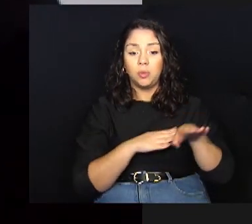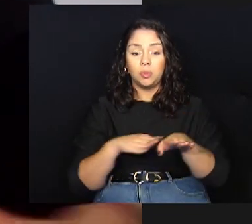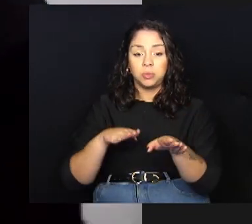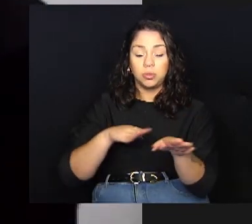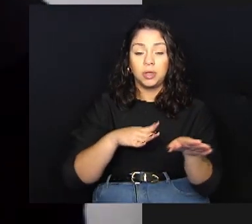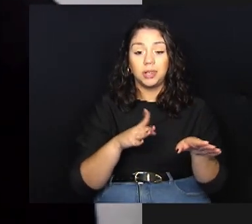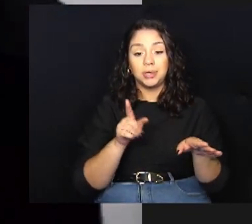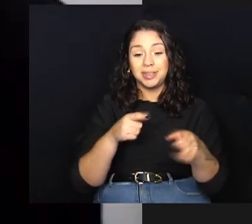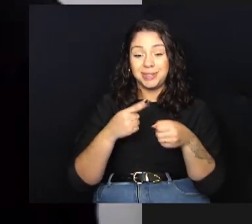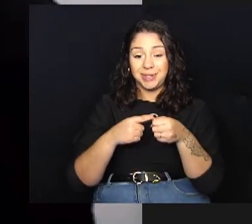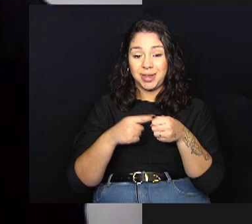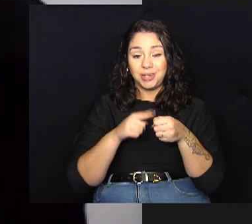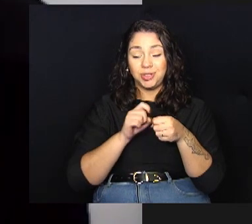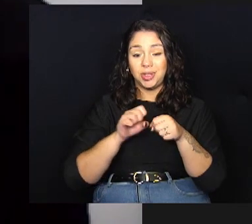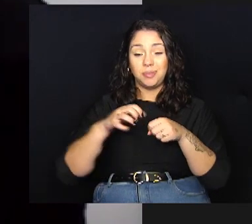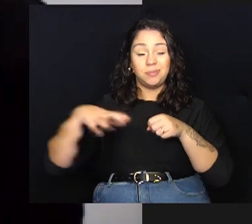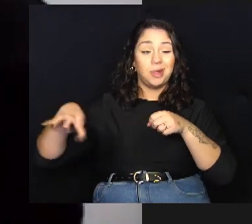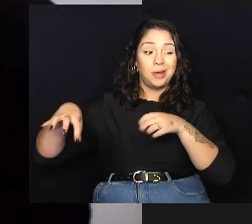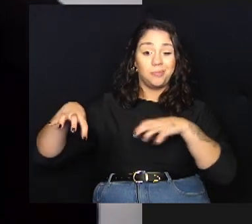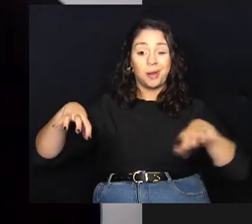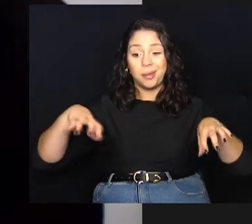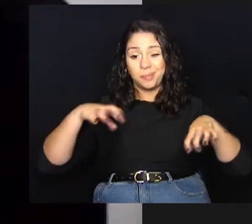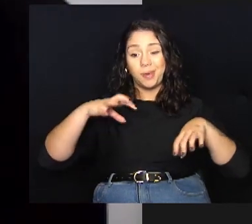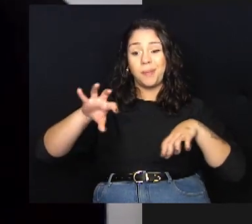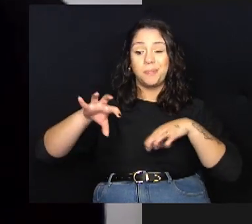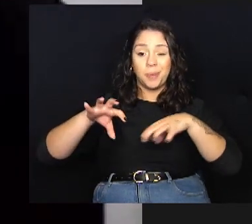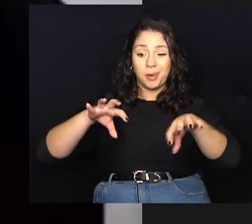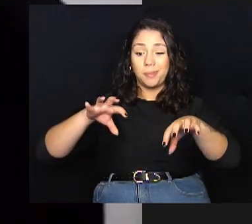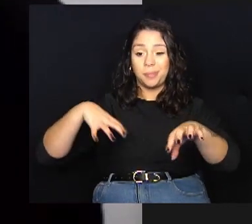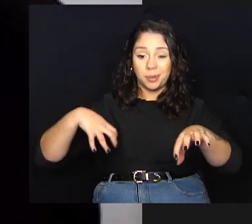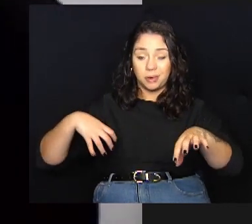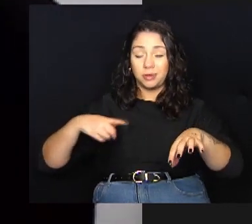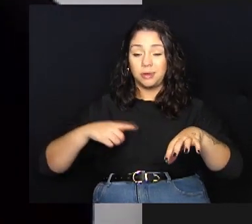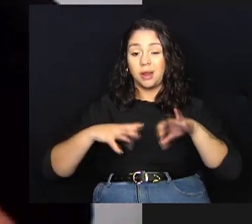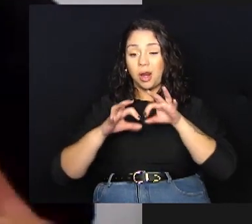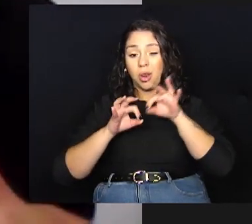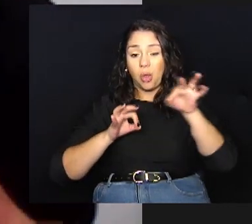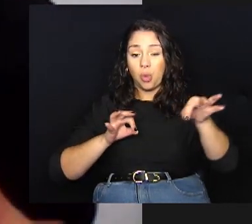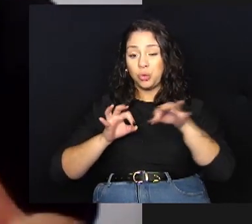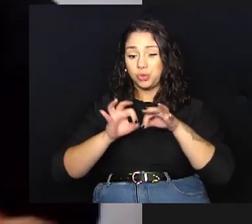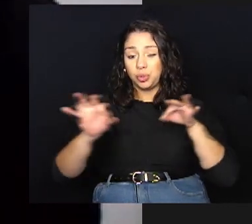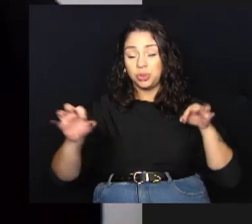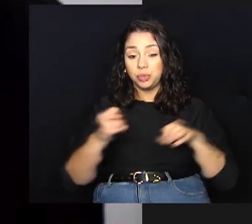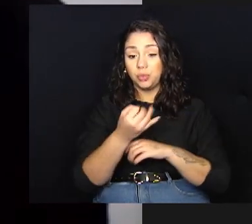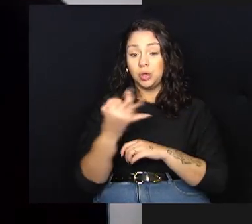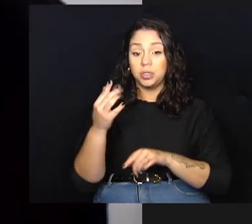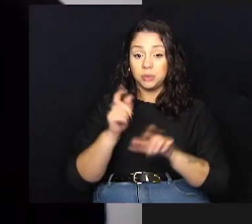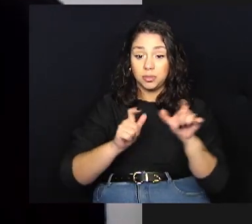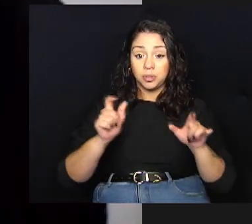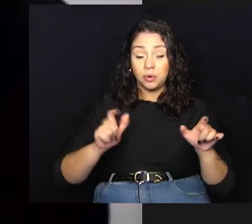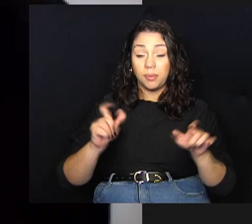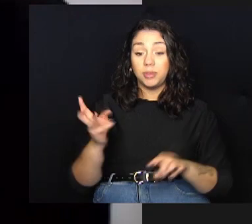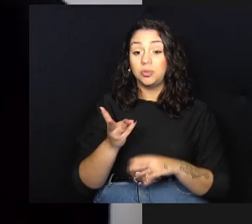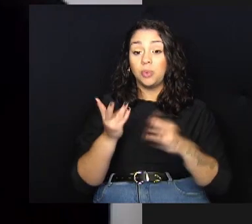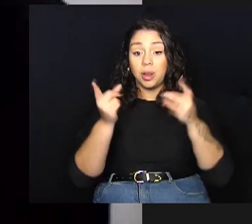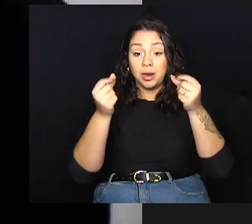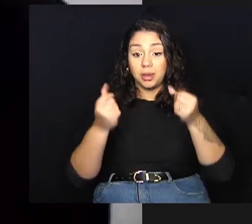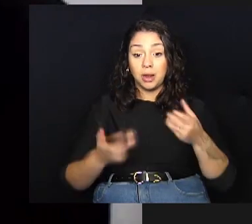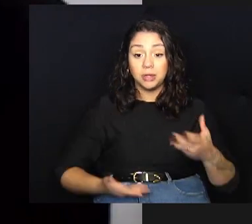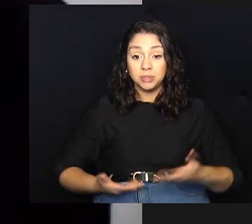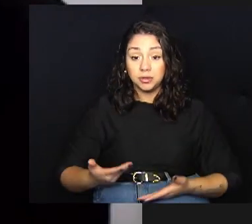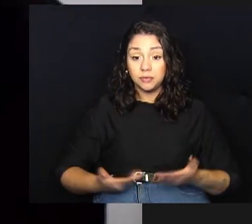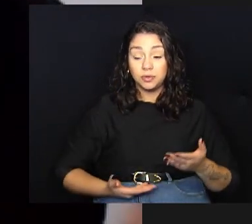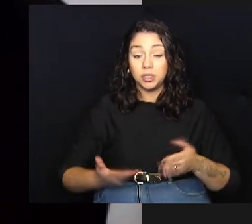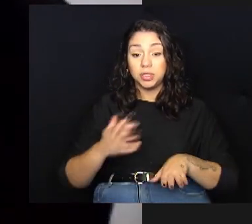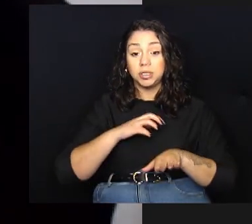espalhada na medida que a gente tem o volume maior de pessoas de repente a qualidade do serviço é de